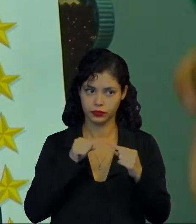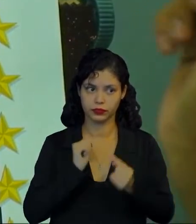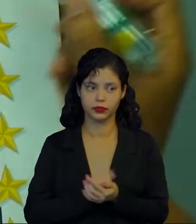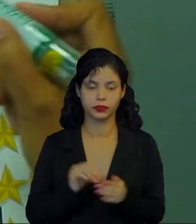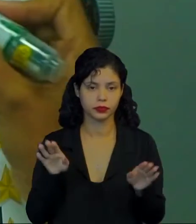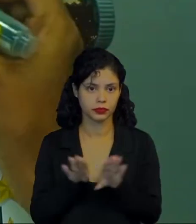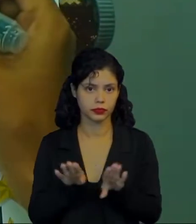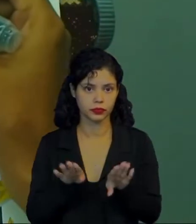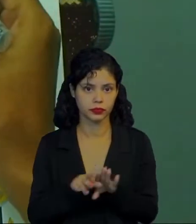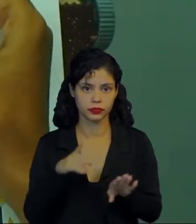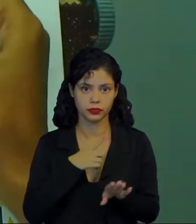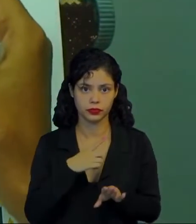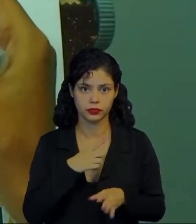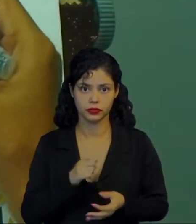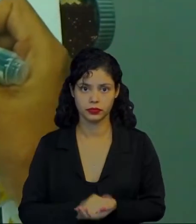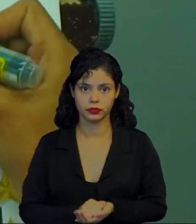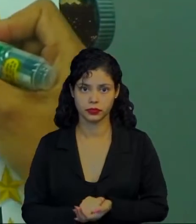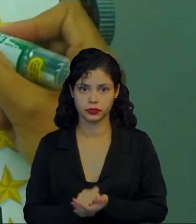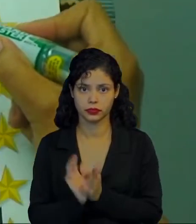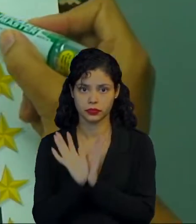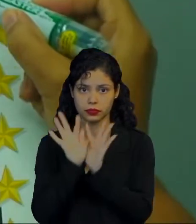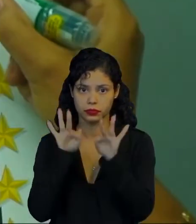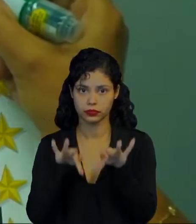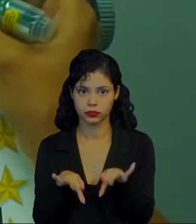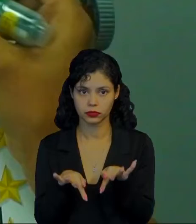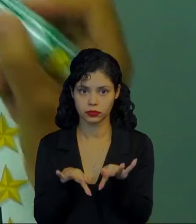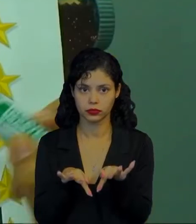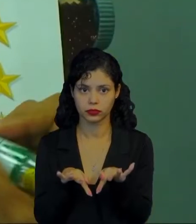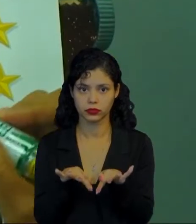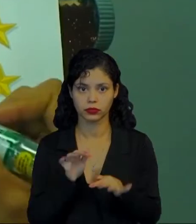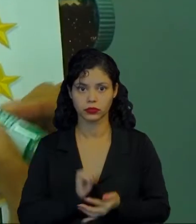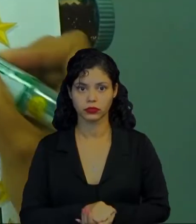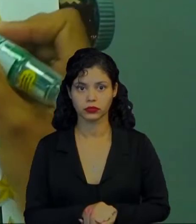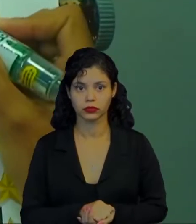também elas têm o quê? A finalização, ó,